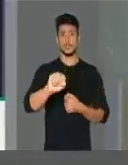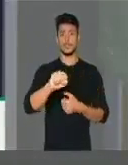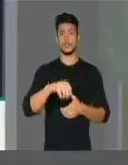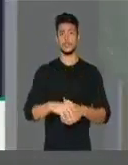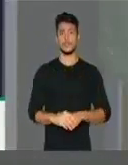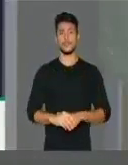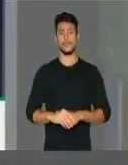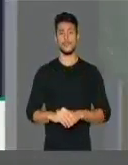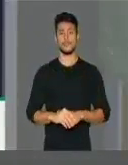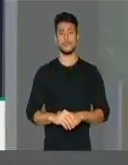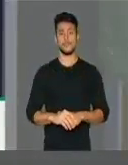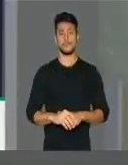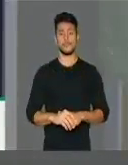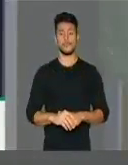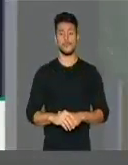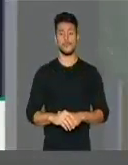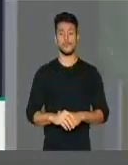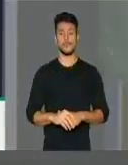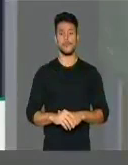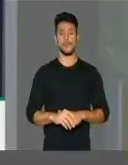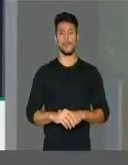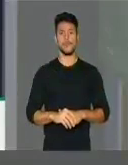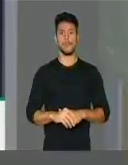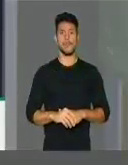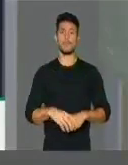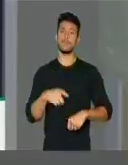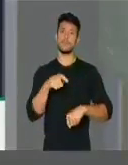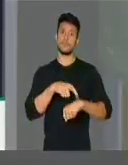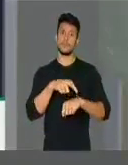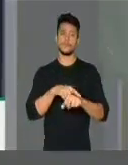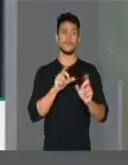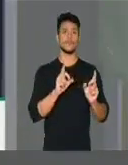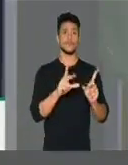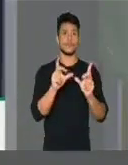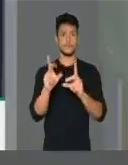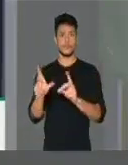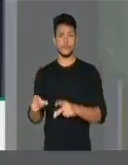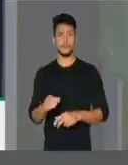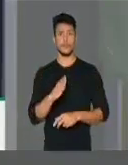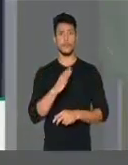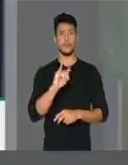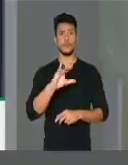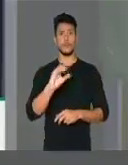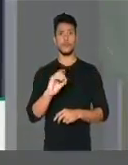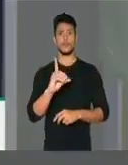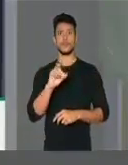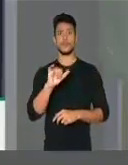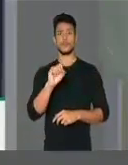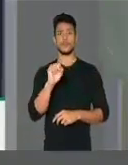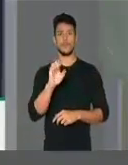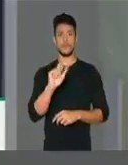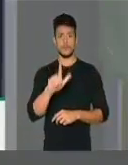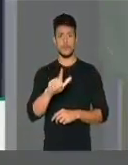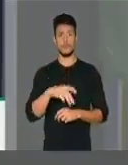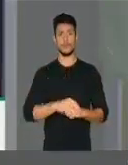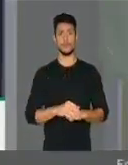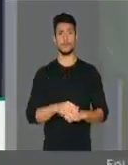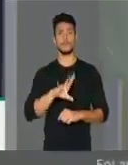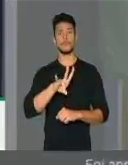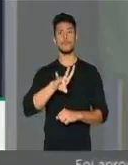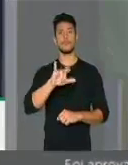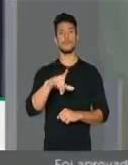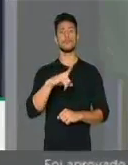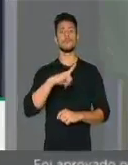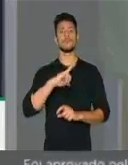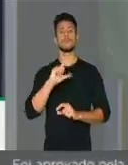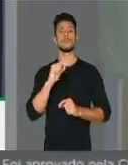redação: artigo 2º. Na comercialização do biodiesel por meio de leilões públicos,